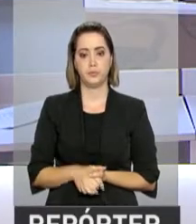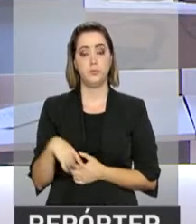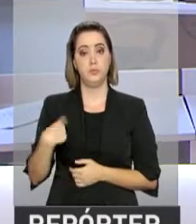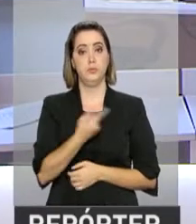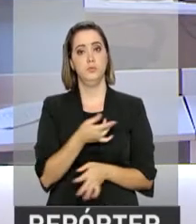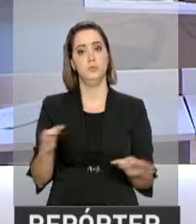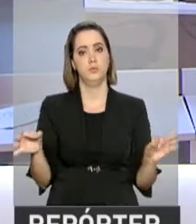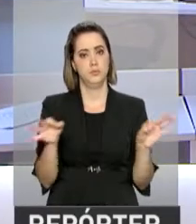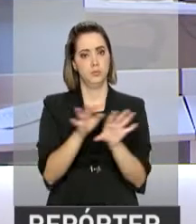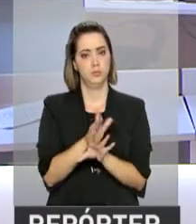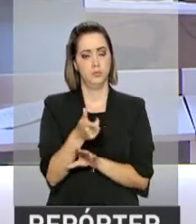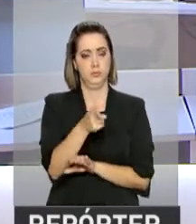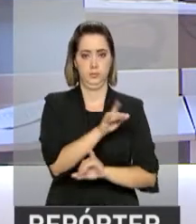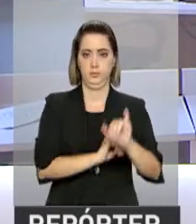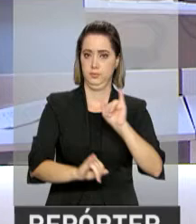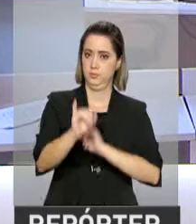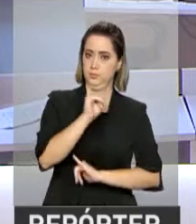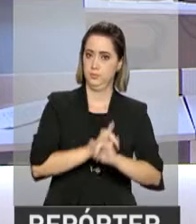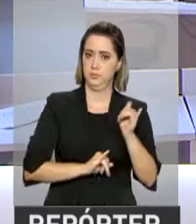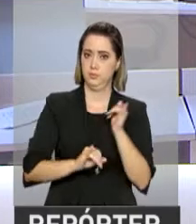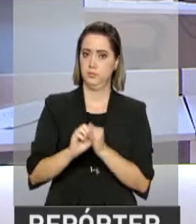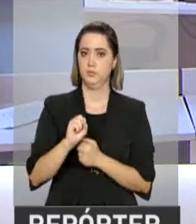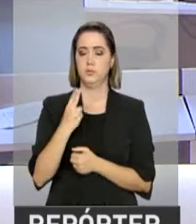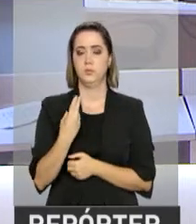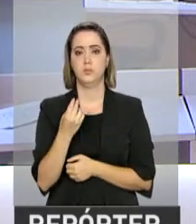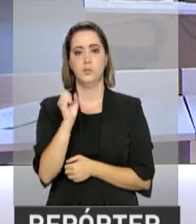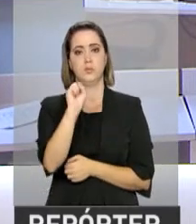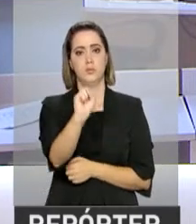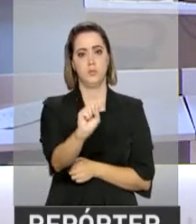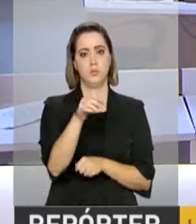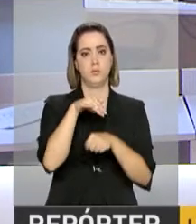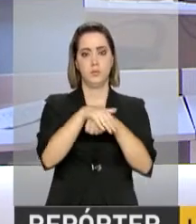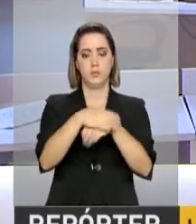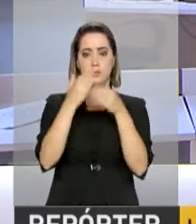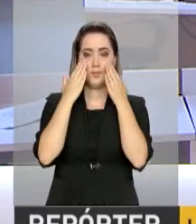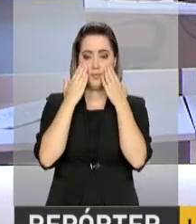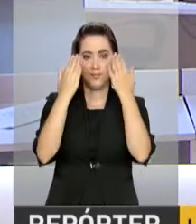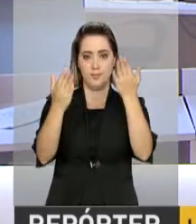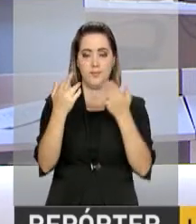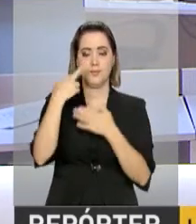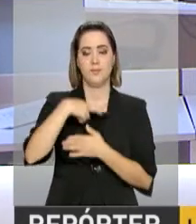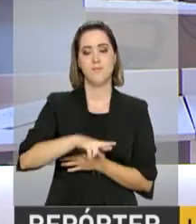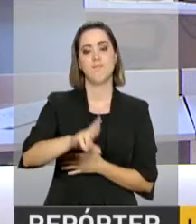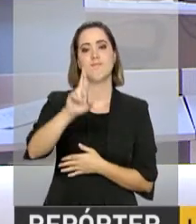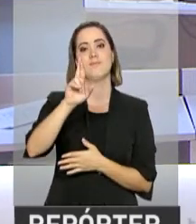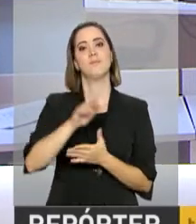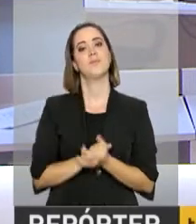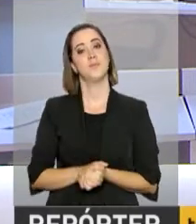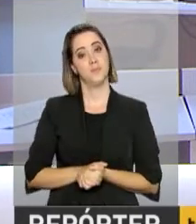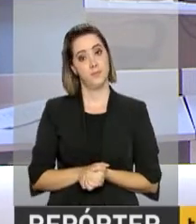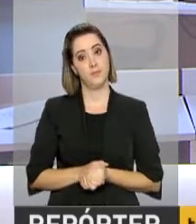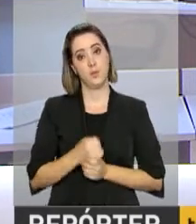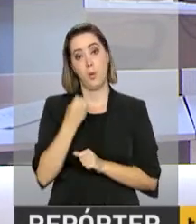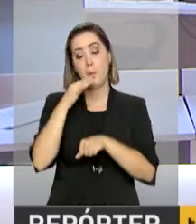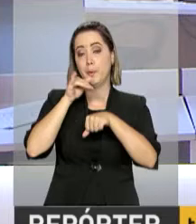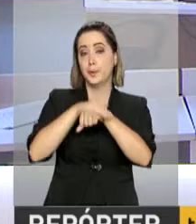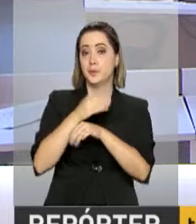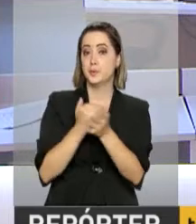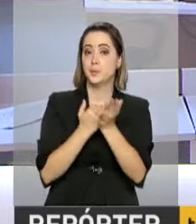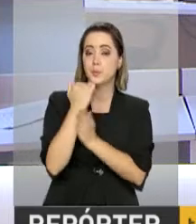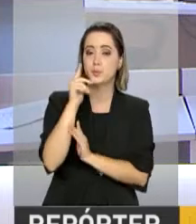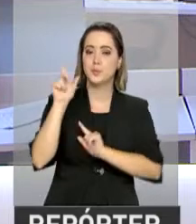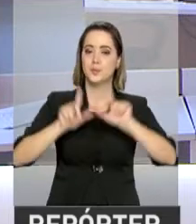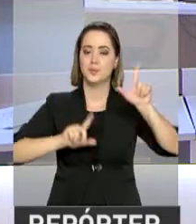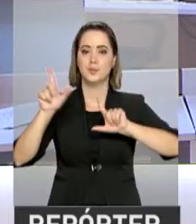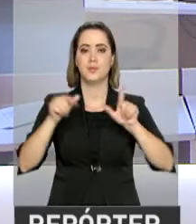por aqui podemos voltar a qualquer momento com outras informações ou às oito da noite na próxima edição do repórter nbr boa noite pra você